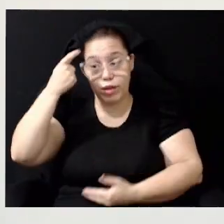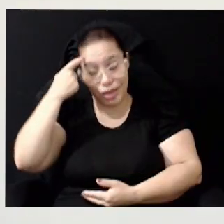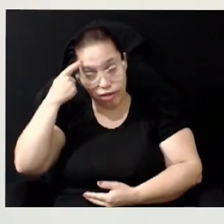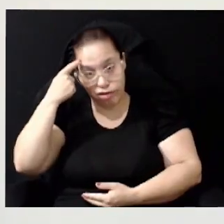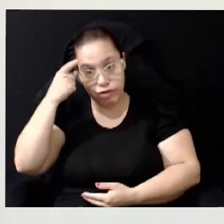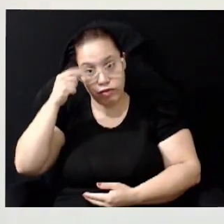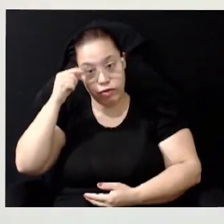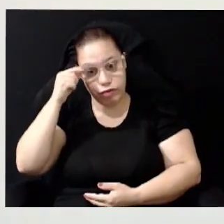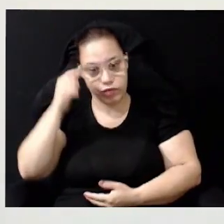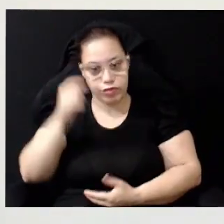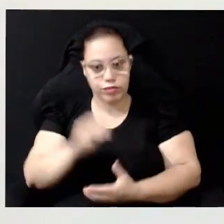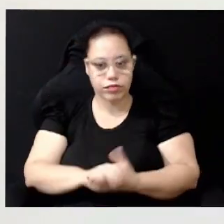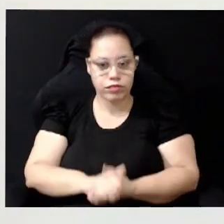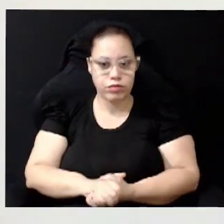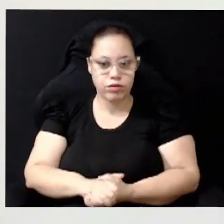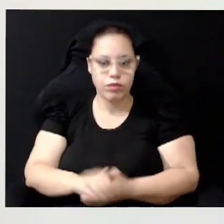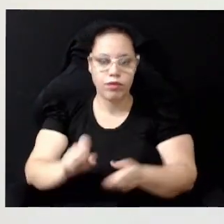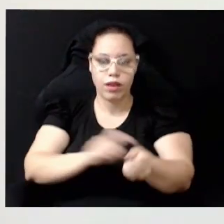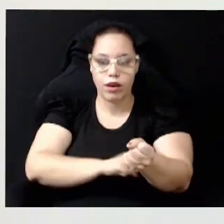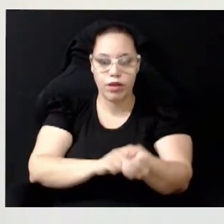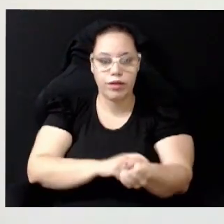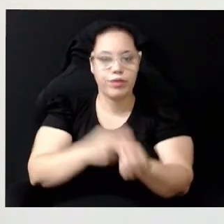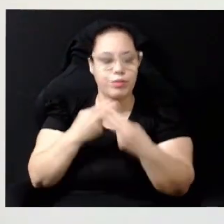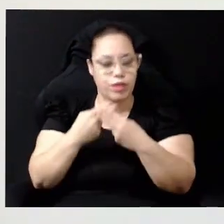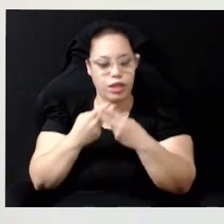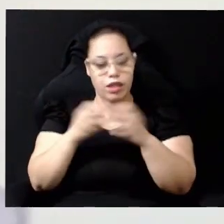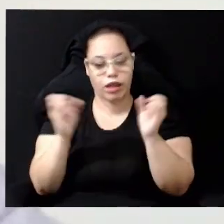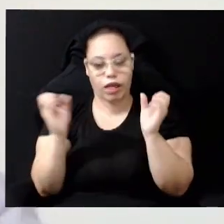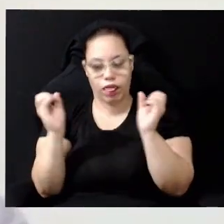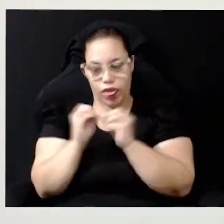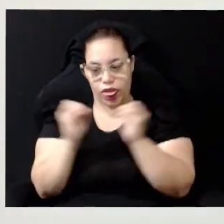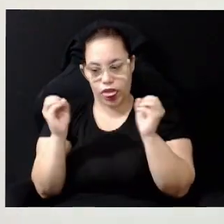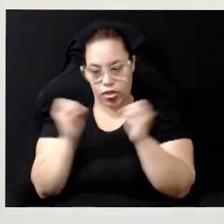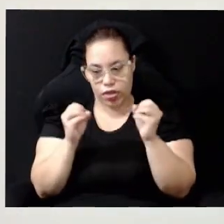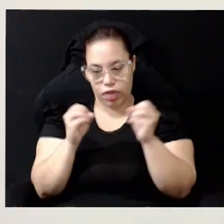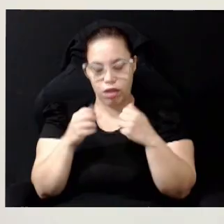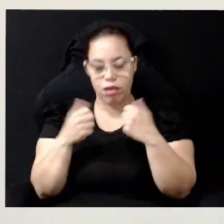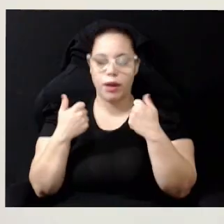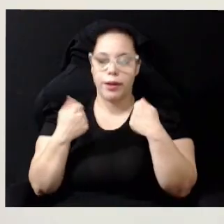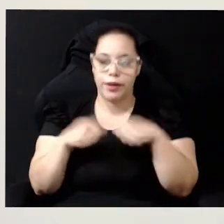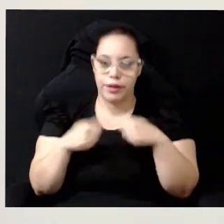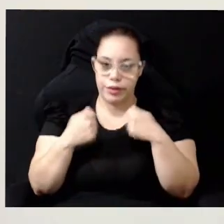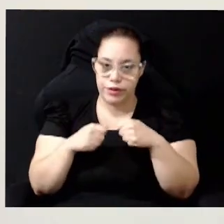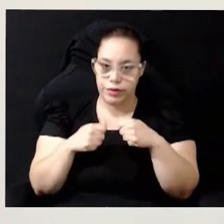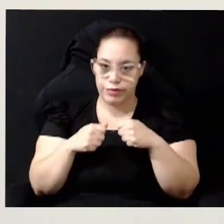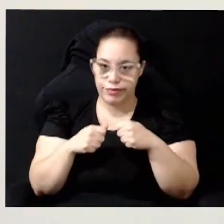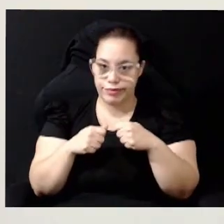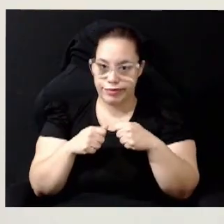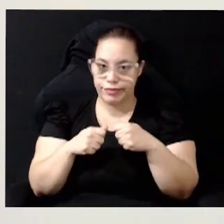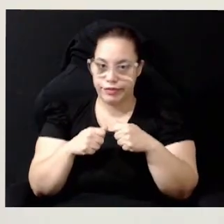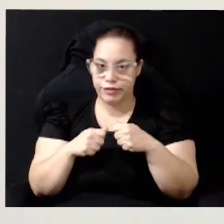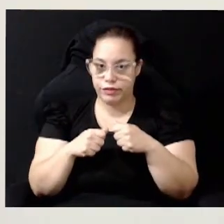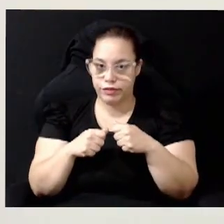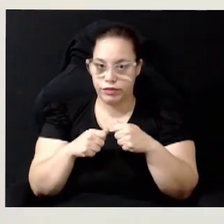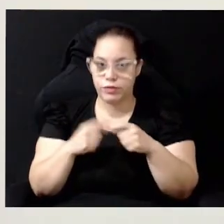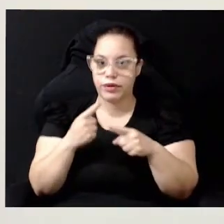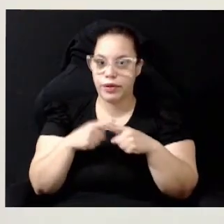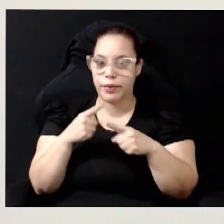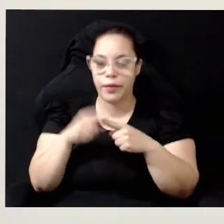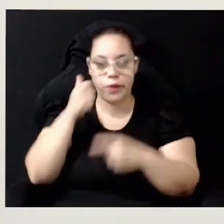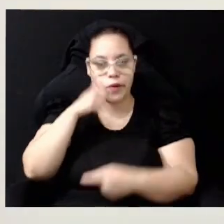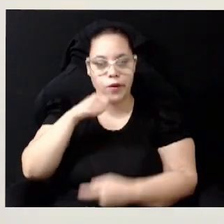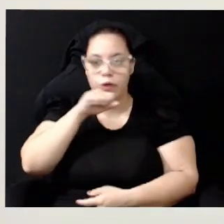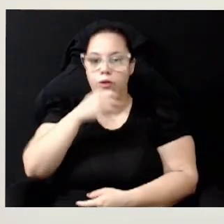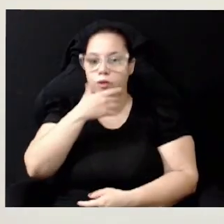pensar e nem com as emoções de irritação e impaciência. Para isso, ele precisa de ter recursos, tá? Porque se o